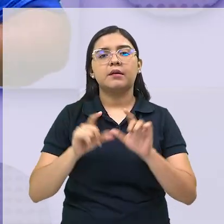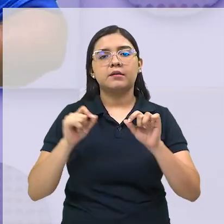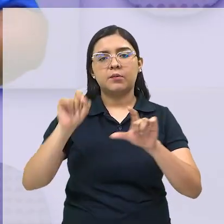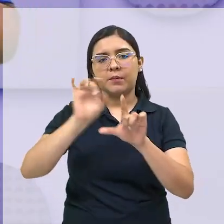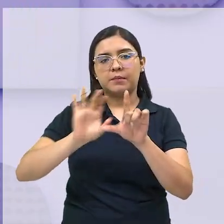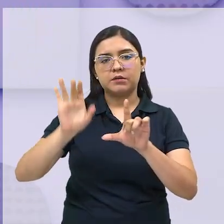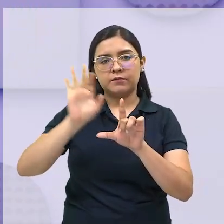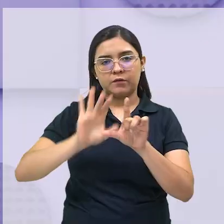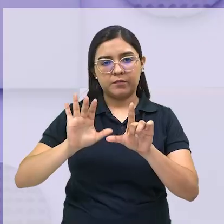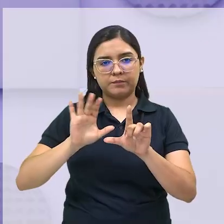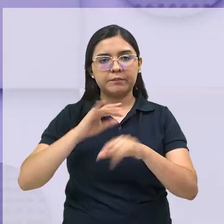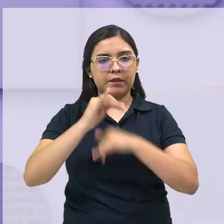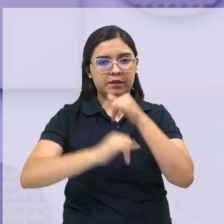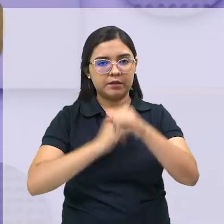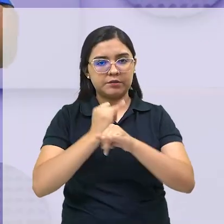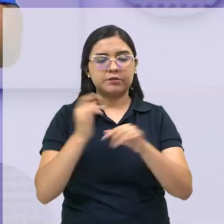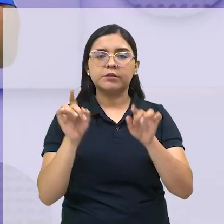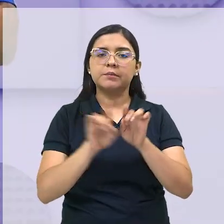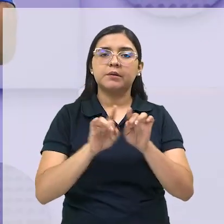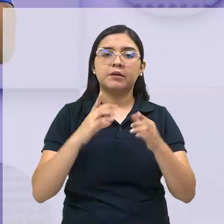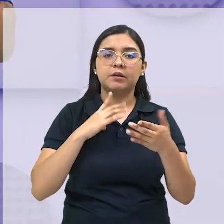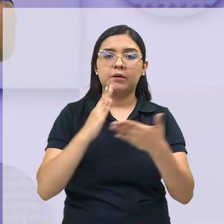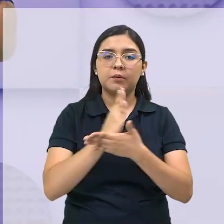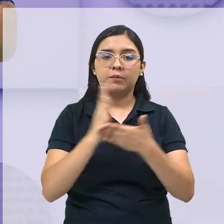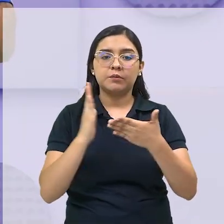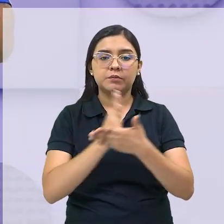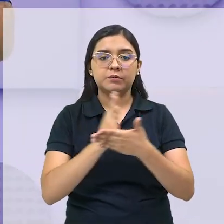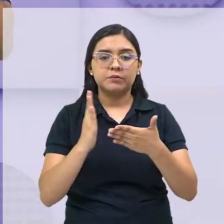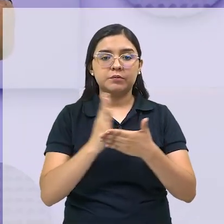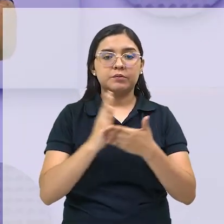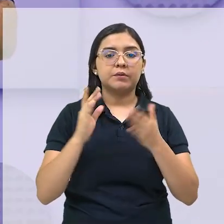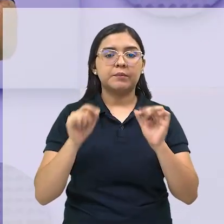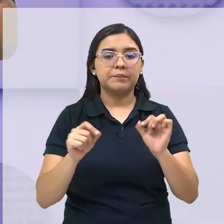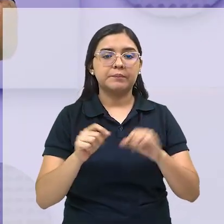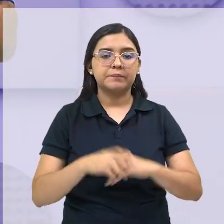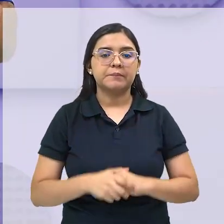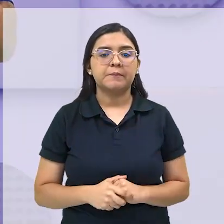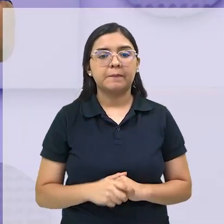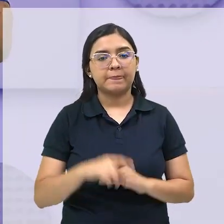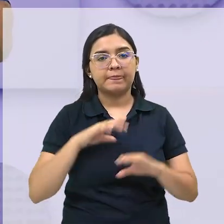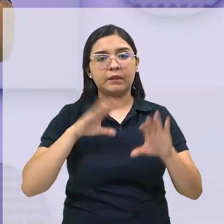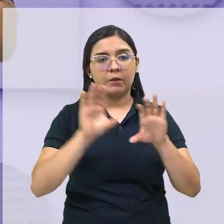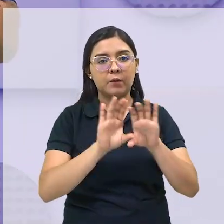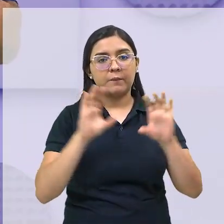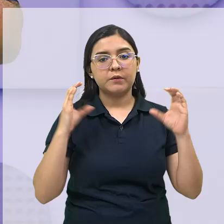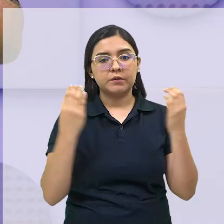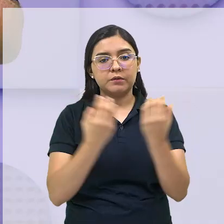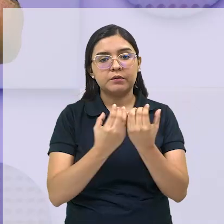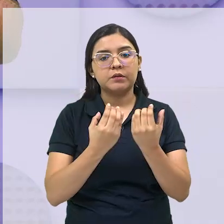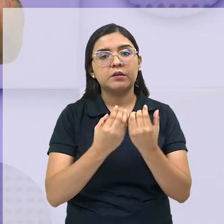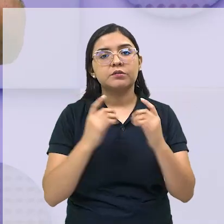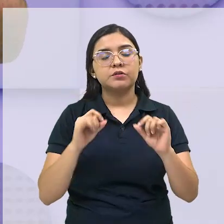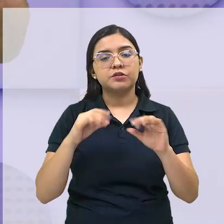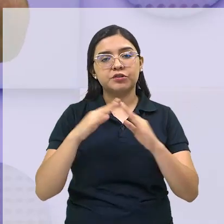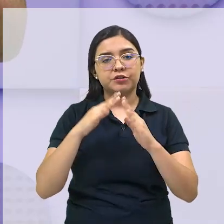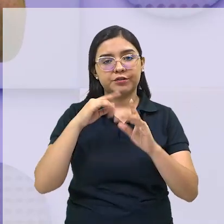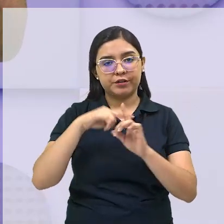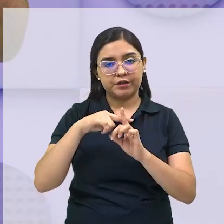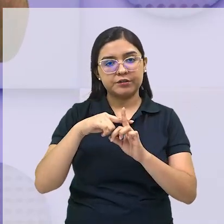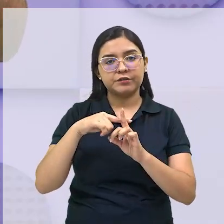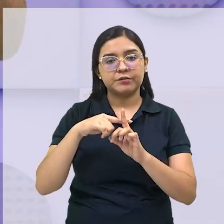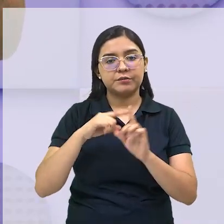digital. Já temos também situações de comunidades de